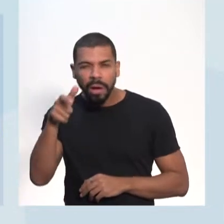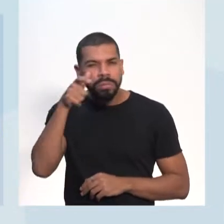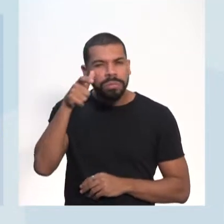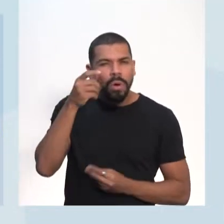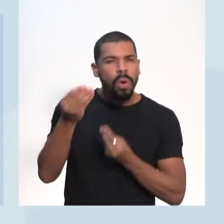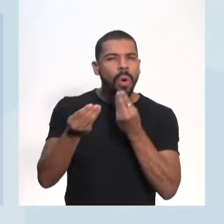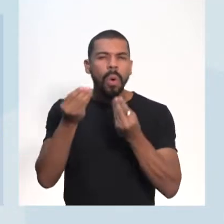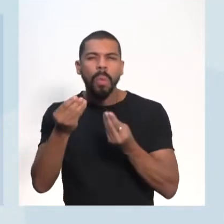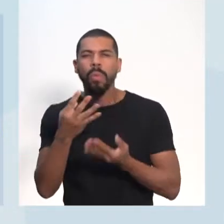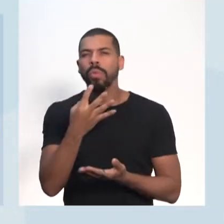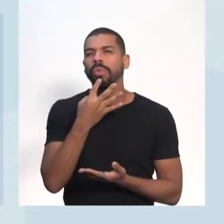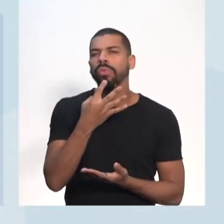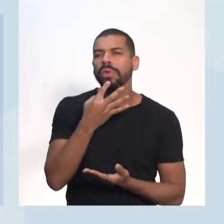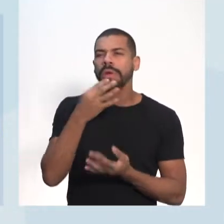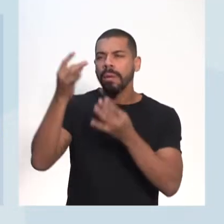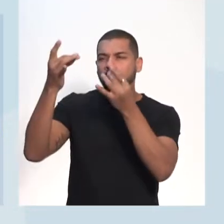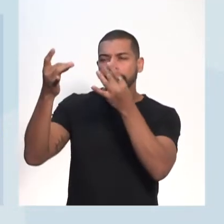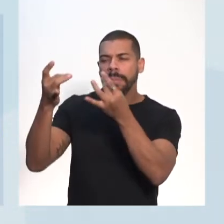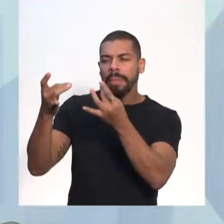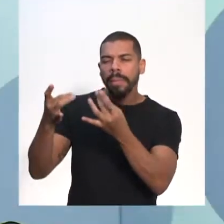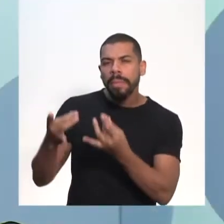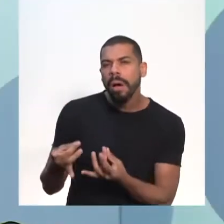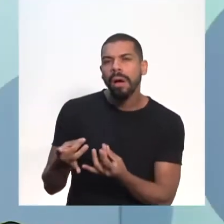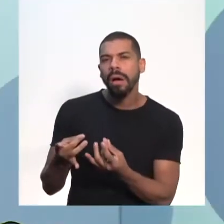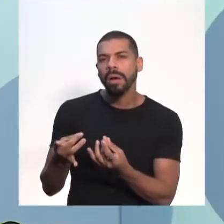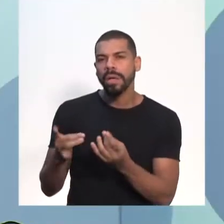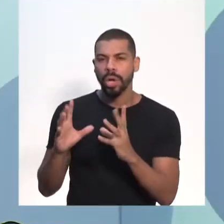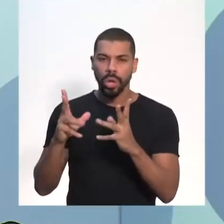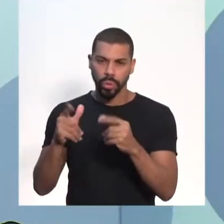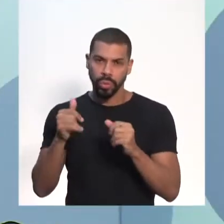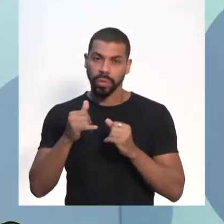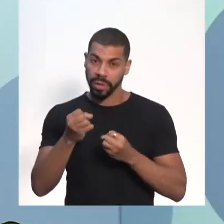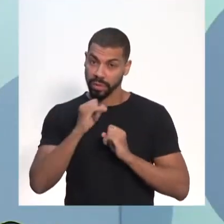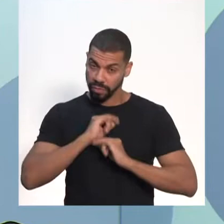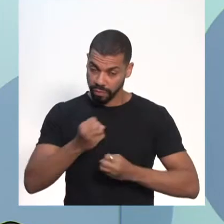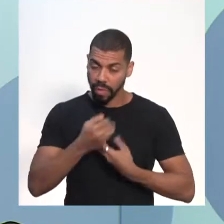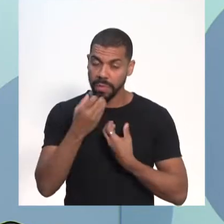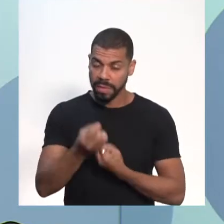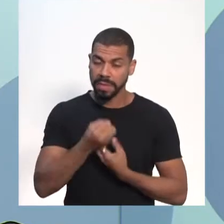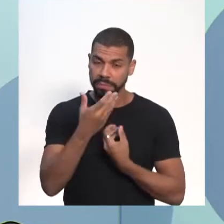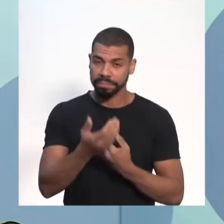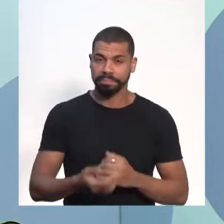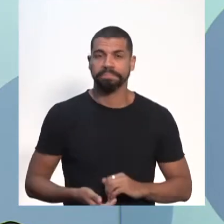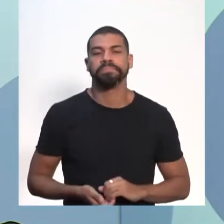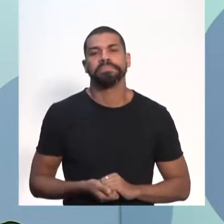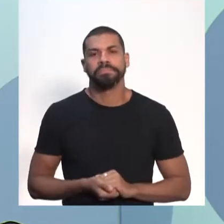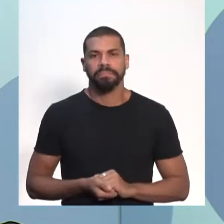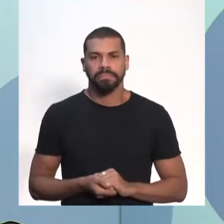para saber como é que fica essa articulação com tudo que a gente vem falando aqui.